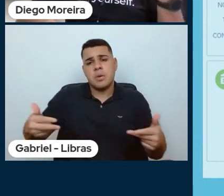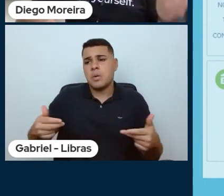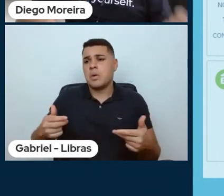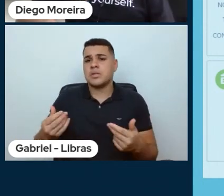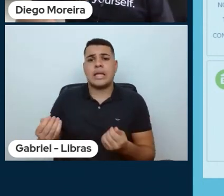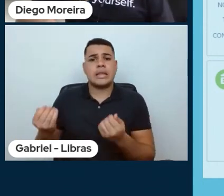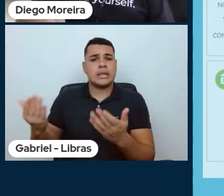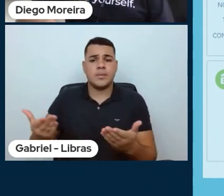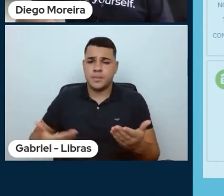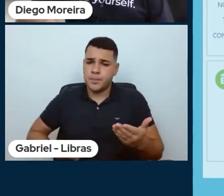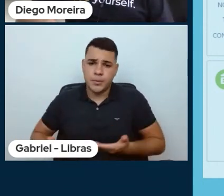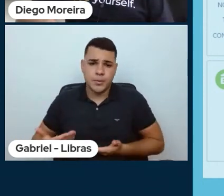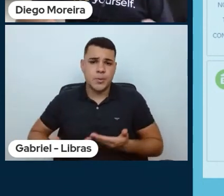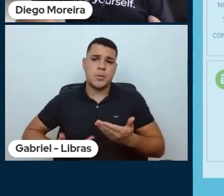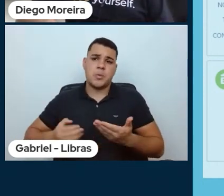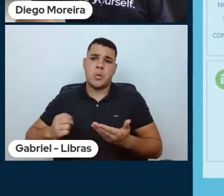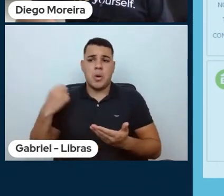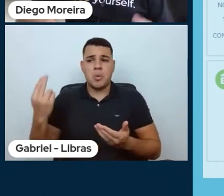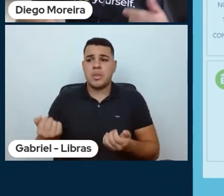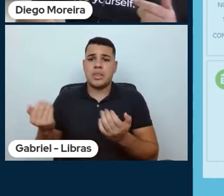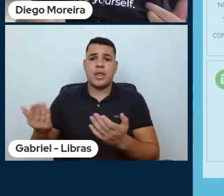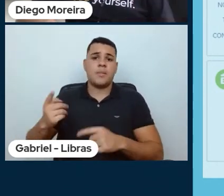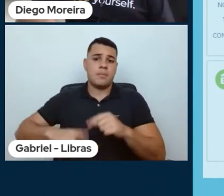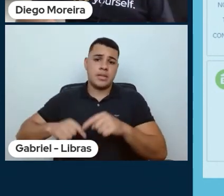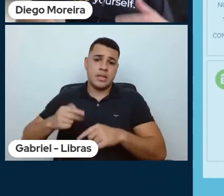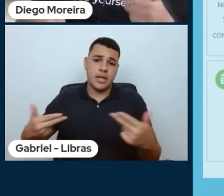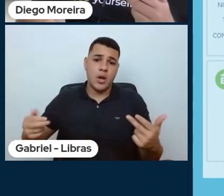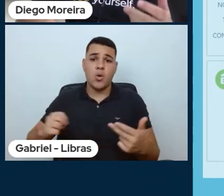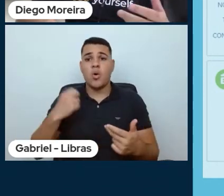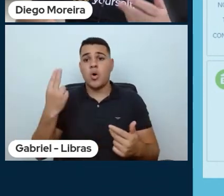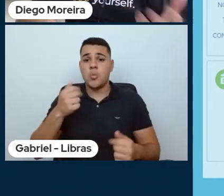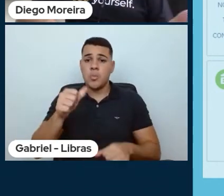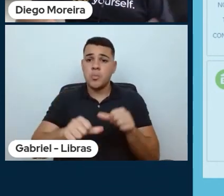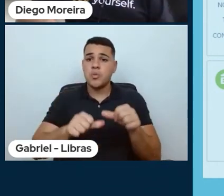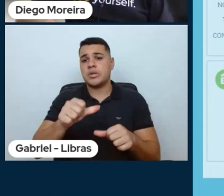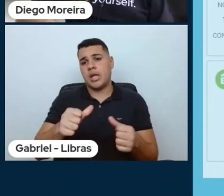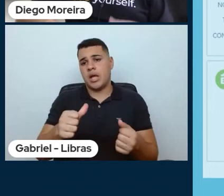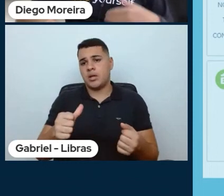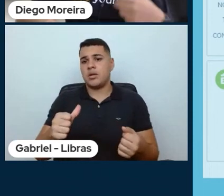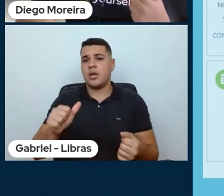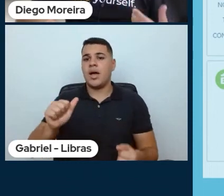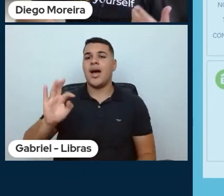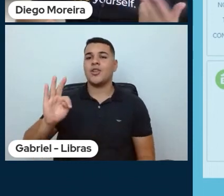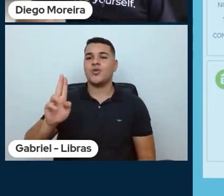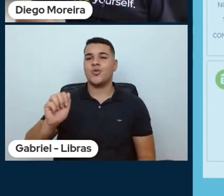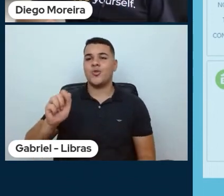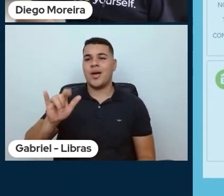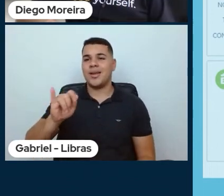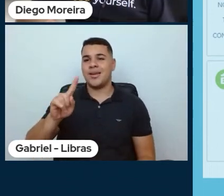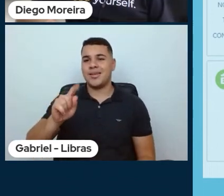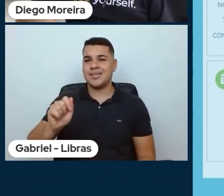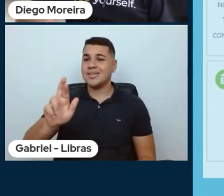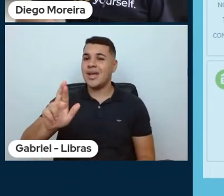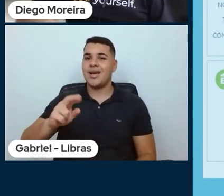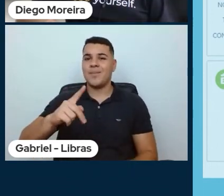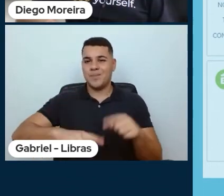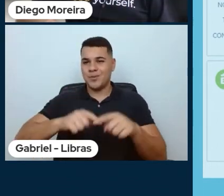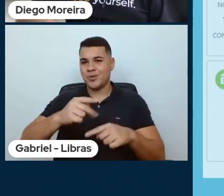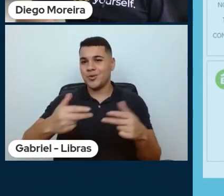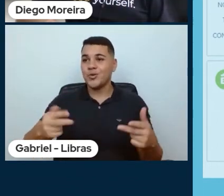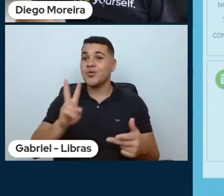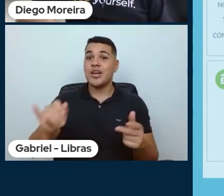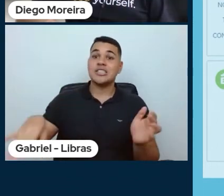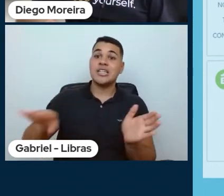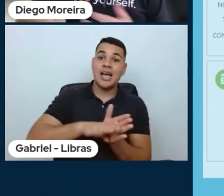precisa atualizar um status de um pedido, de uma garantia, de um conserto, enfim, a gente consegue fazer isso de forma